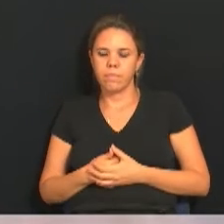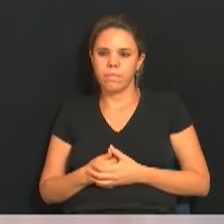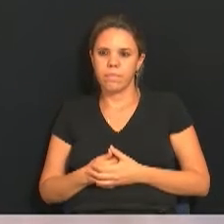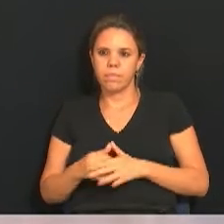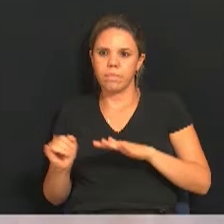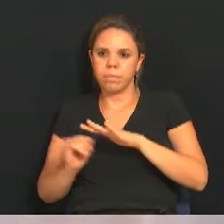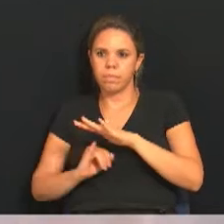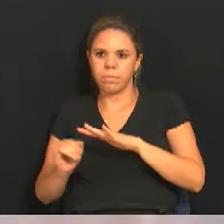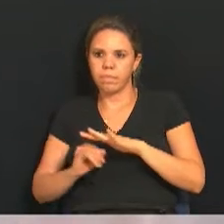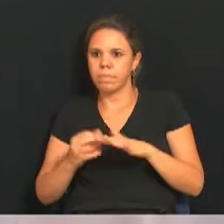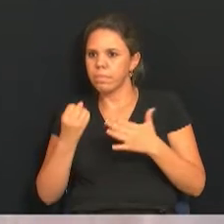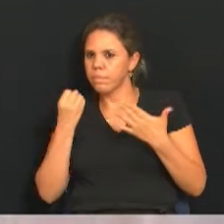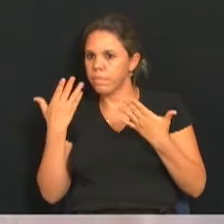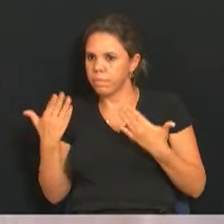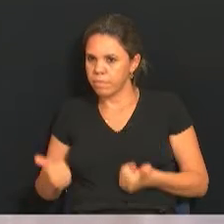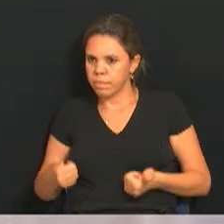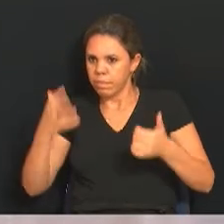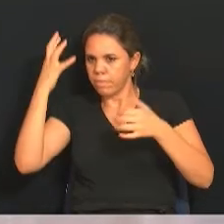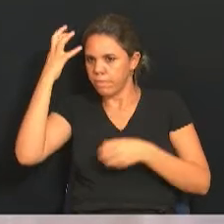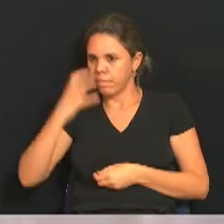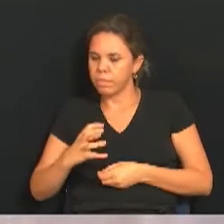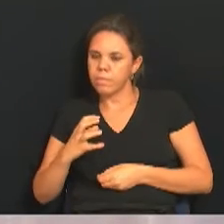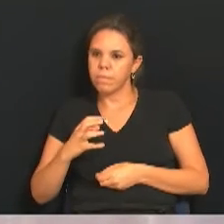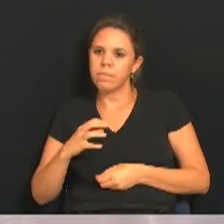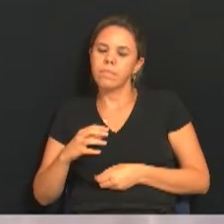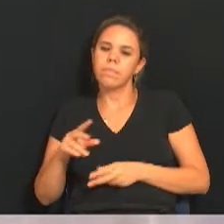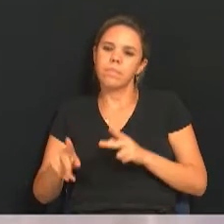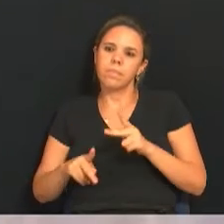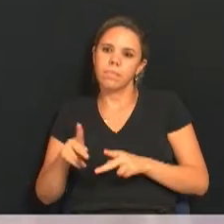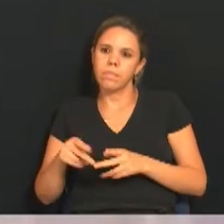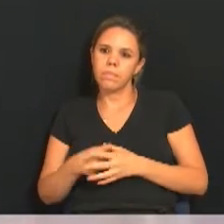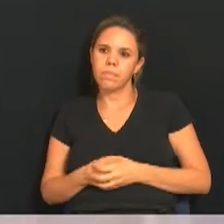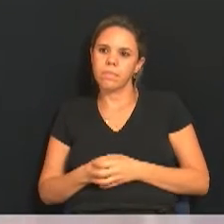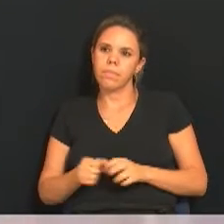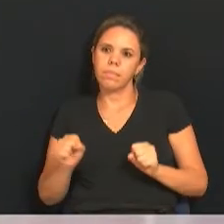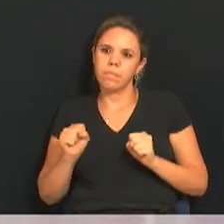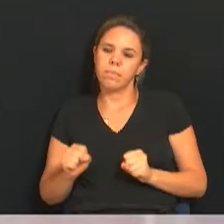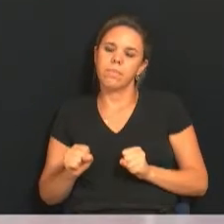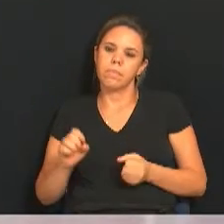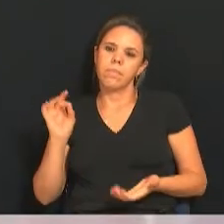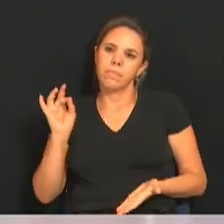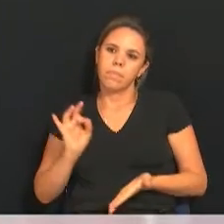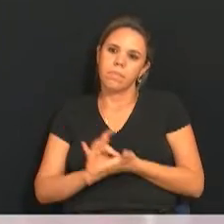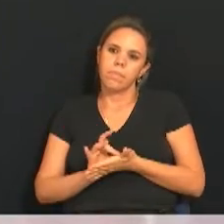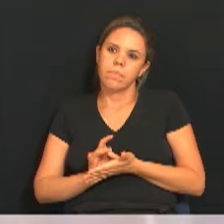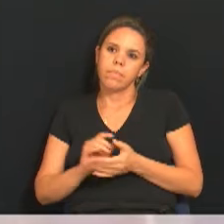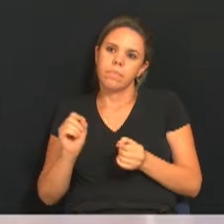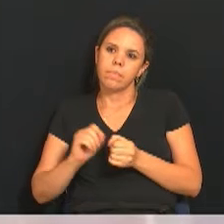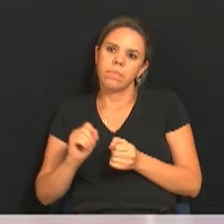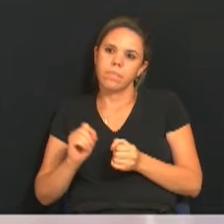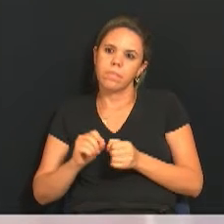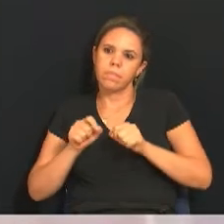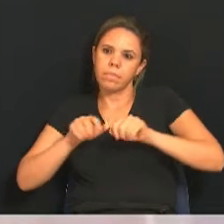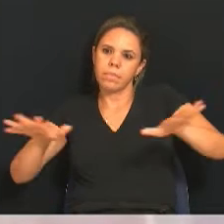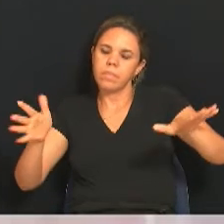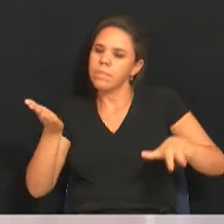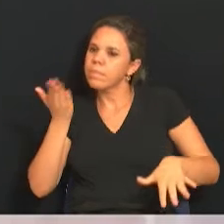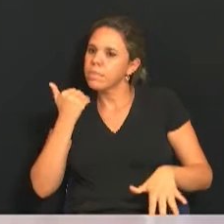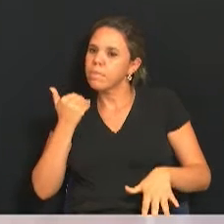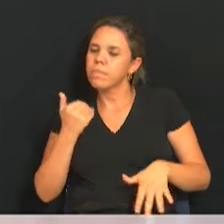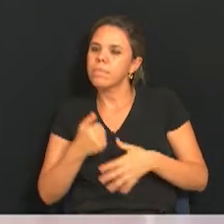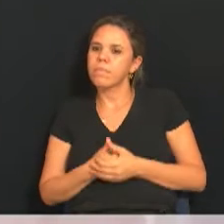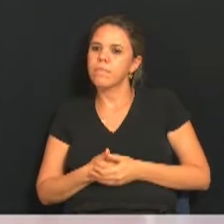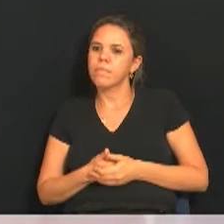entidades boas, entidades sérias, pessoas sérias que possam realmente fazer essa distribuição de alimentação